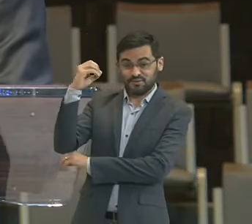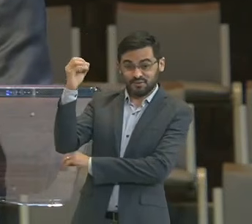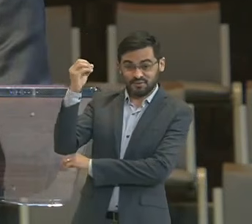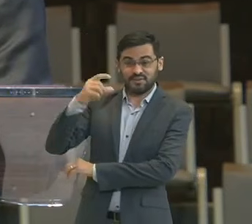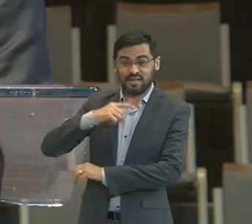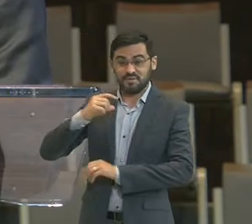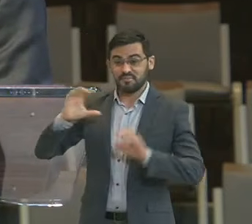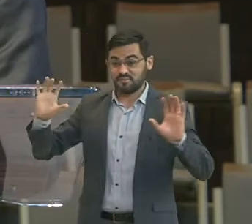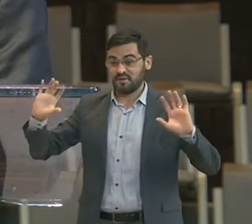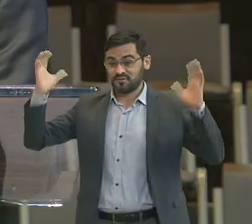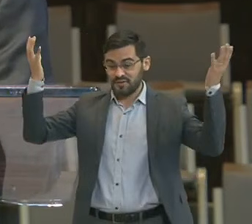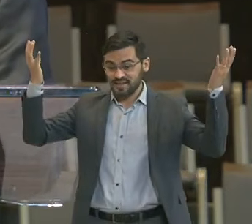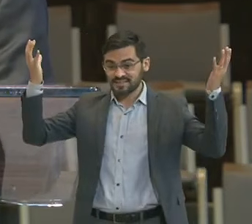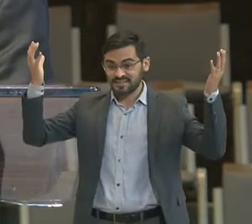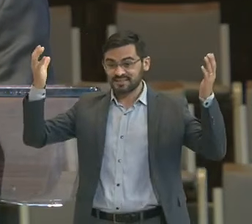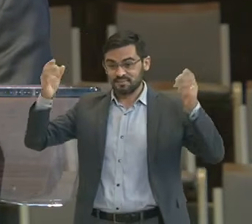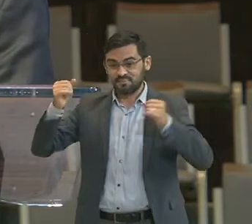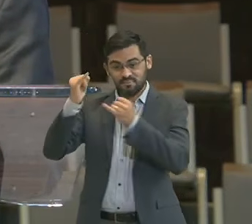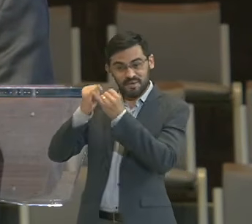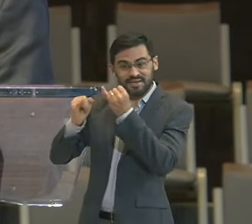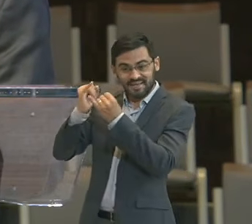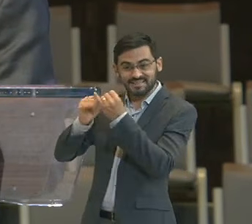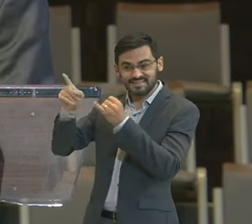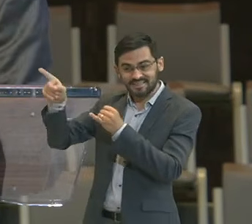tem uma festa parecida, né? A festa